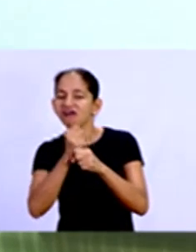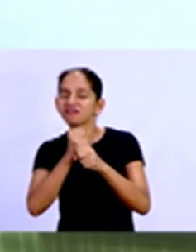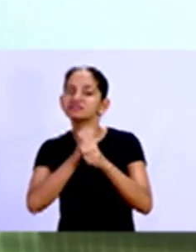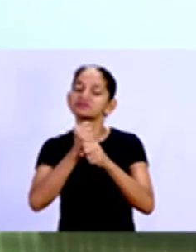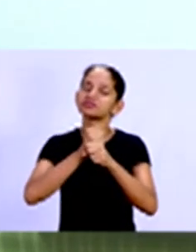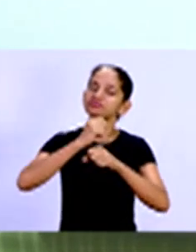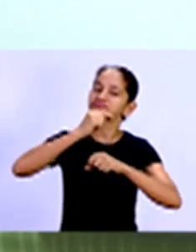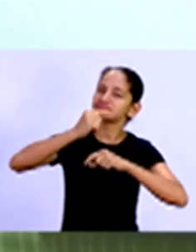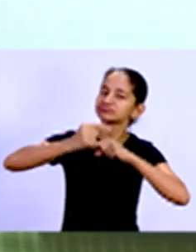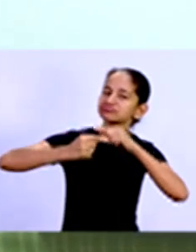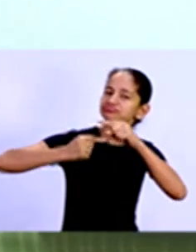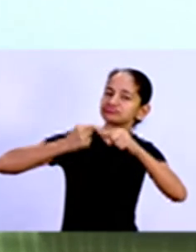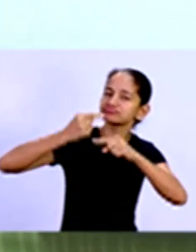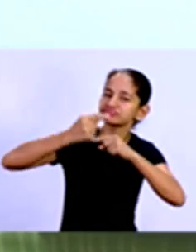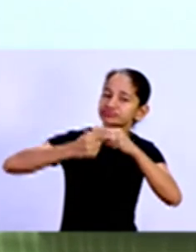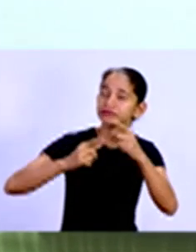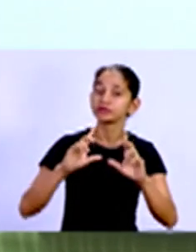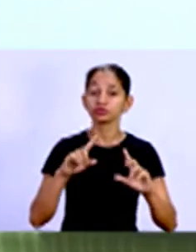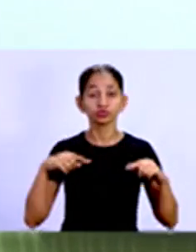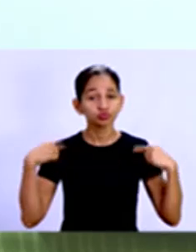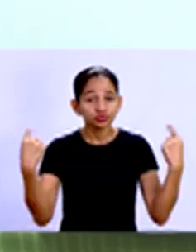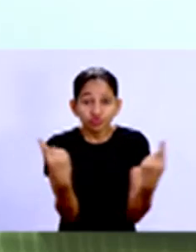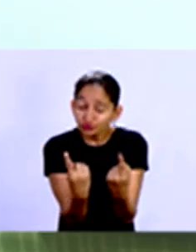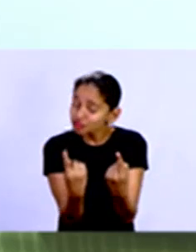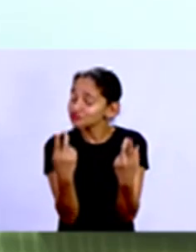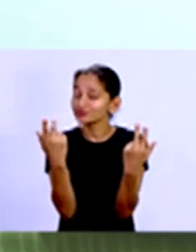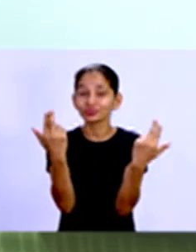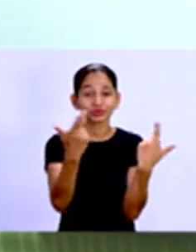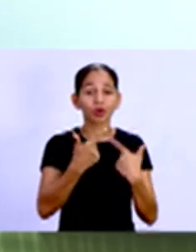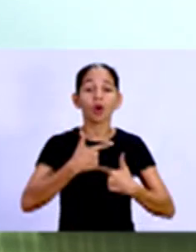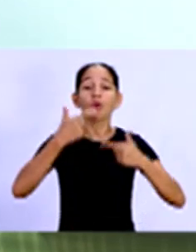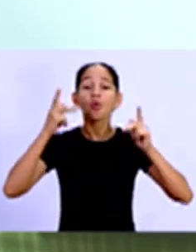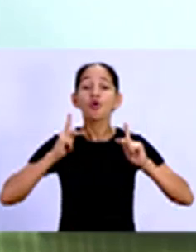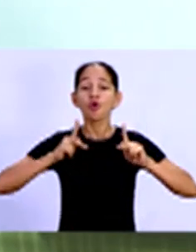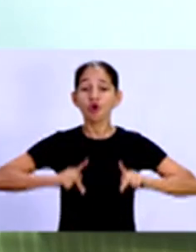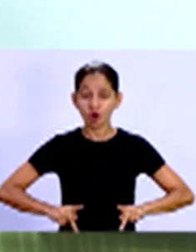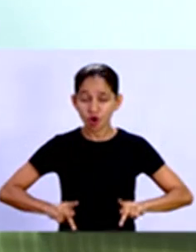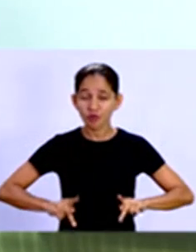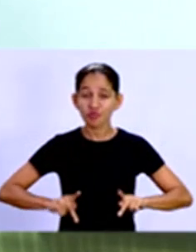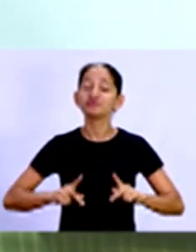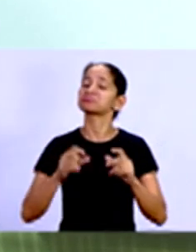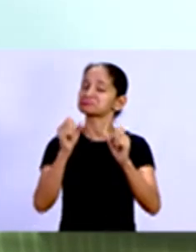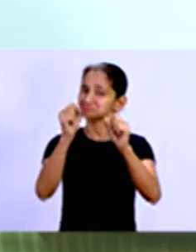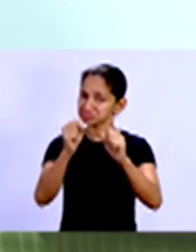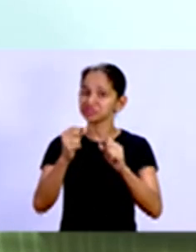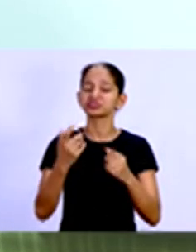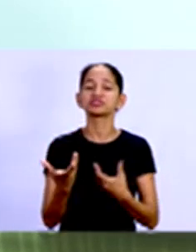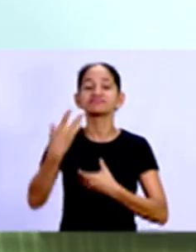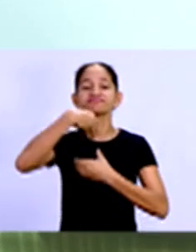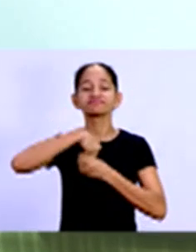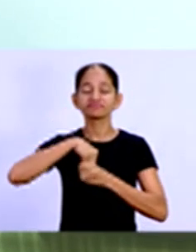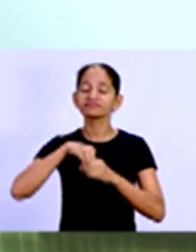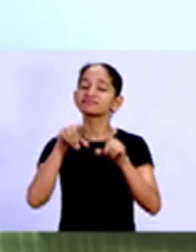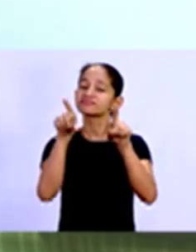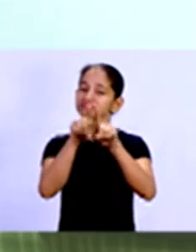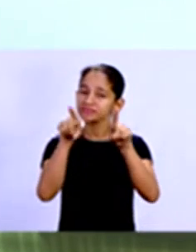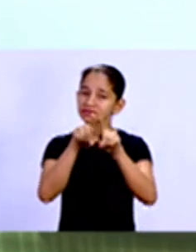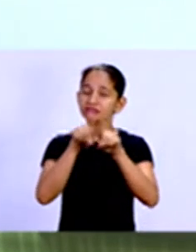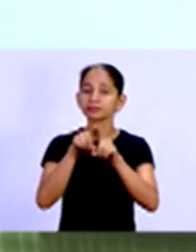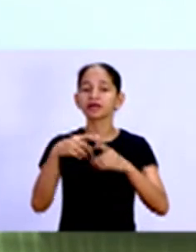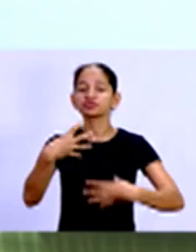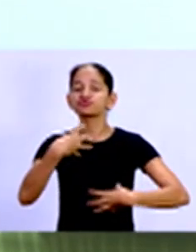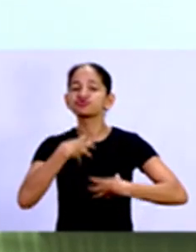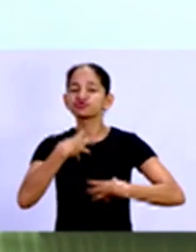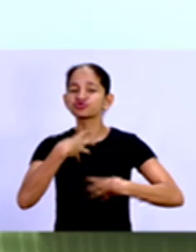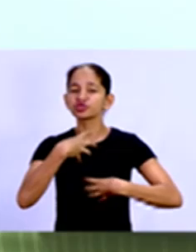as nossas funções anatômicas, que é a estrutura do nosso corpo, seja interna ou externa, e a fisiologia, ou